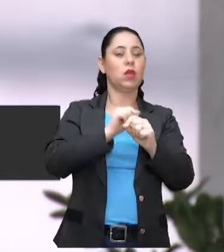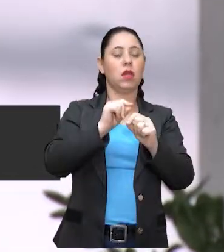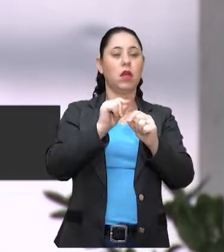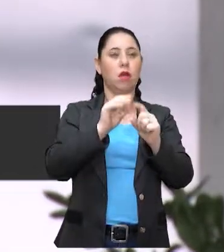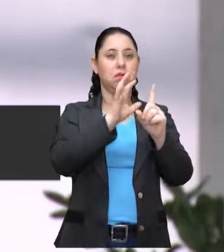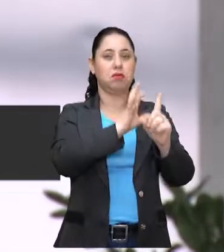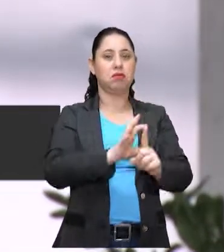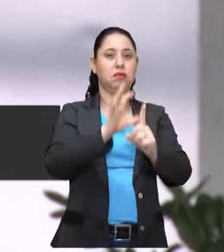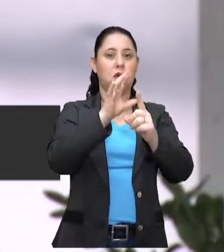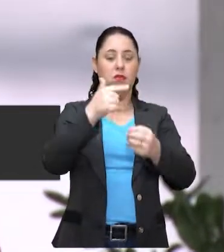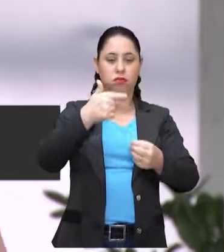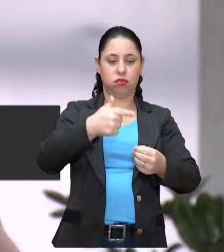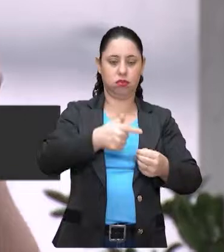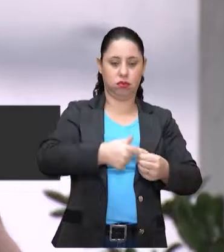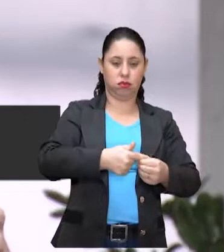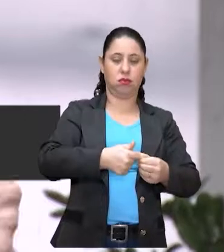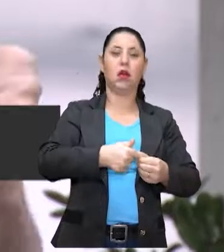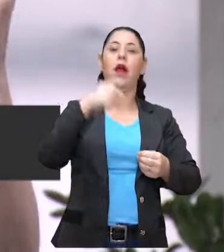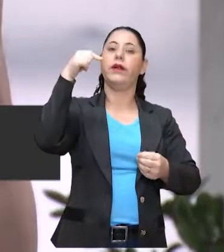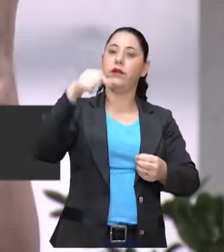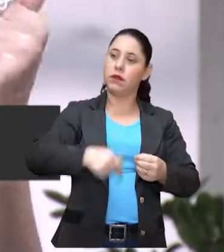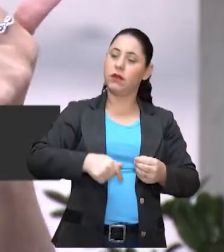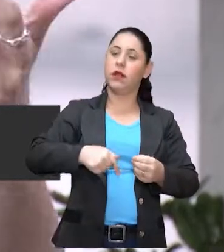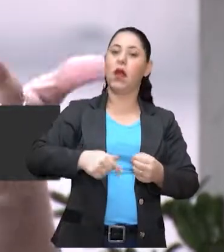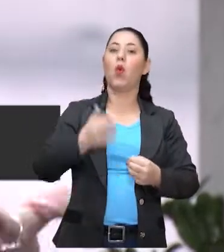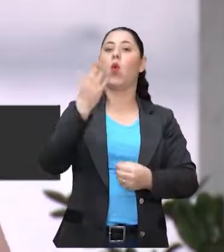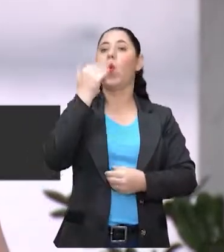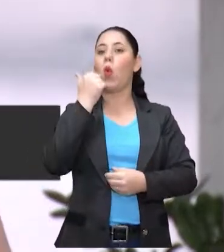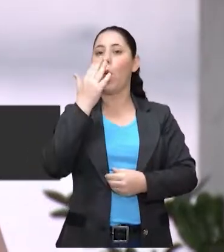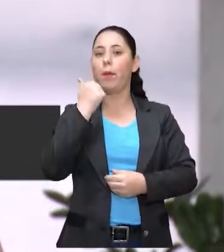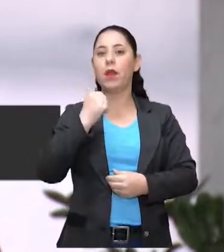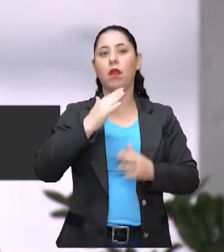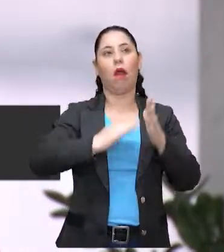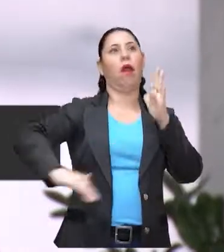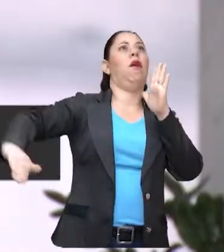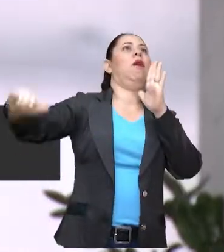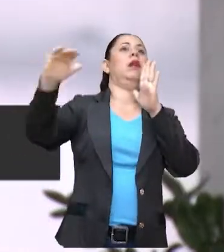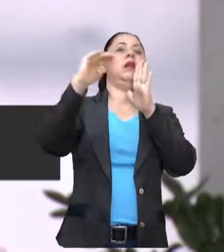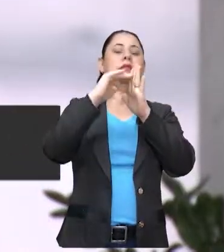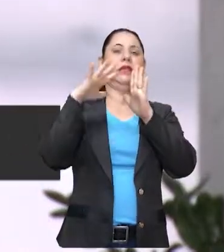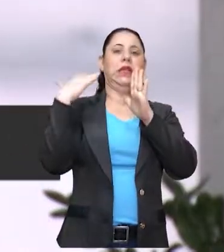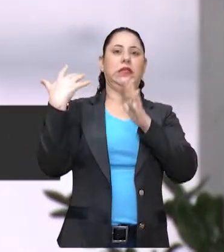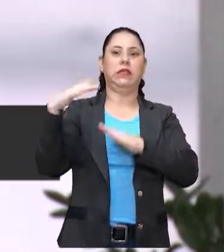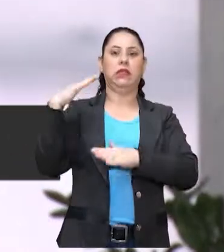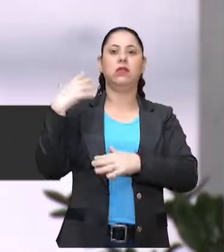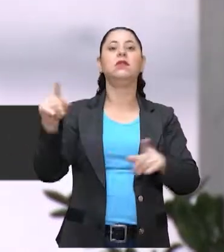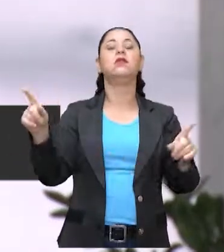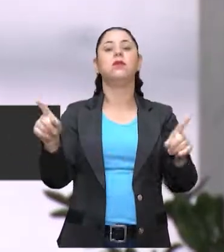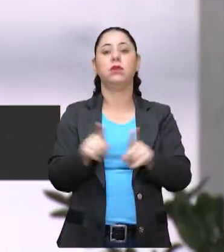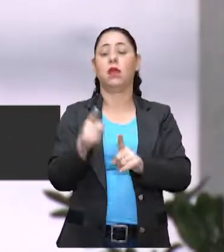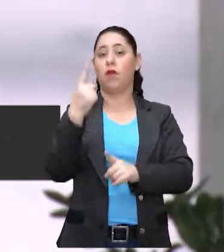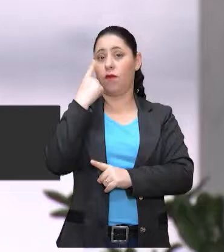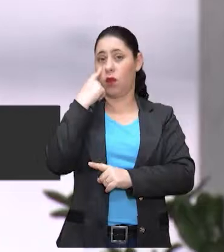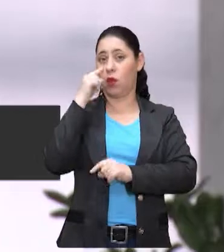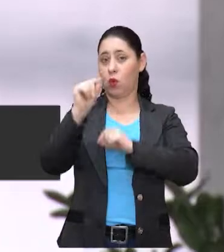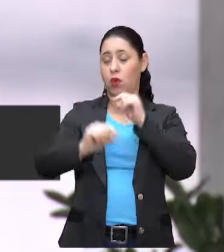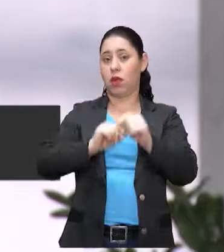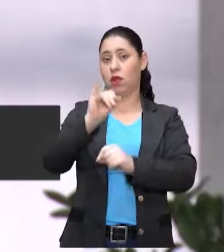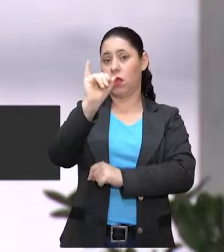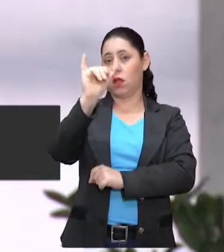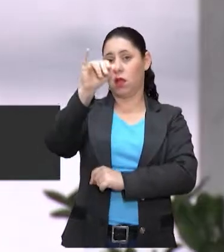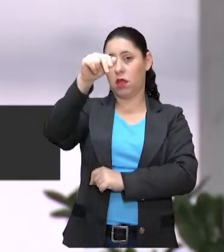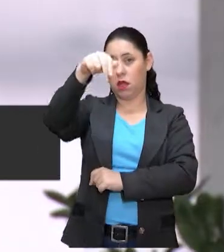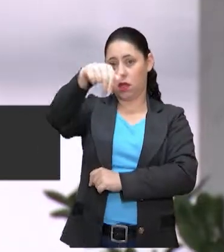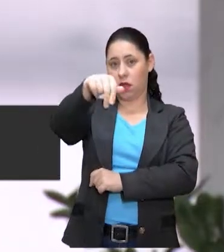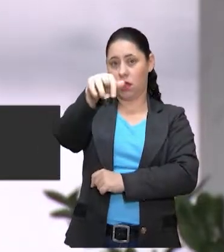preço dos combustíveis, que vai afetar o preço dos combustíveis aqui e dos alimentos, por exemplo. E a gente tem visto ainda a inflação de